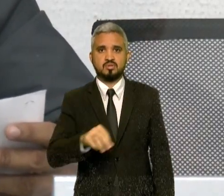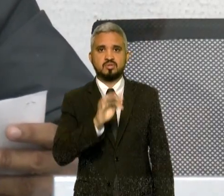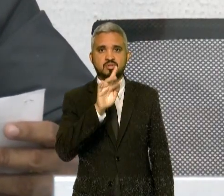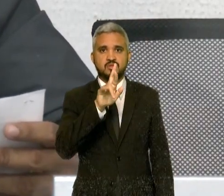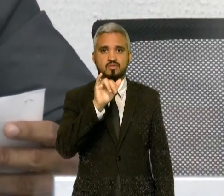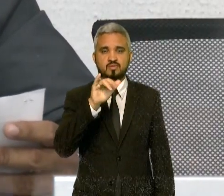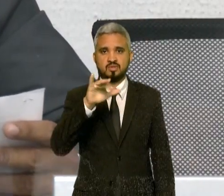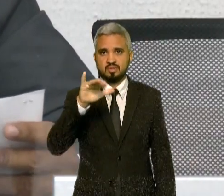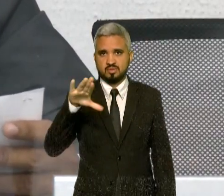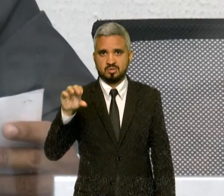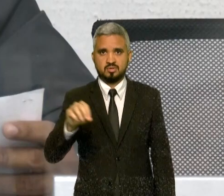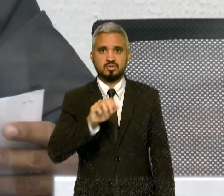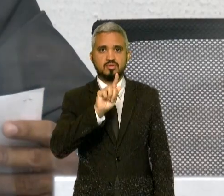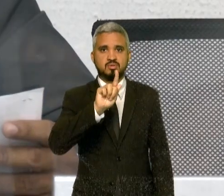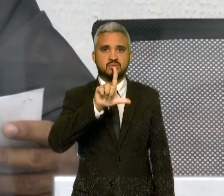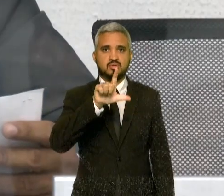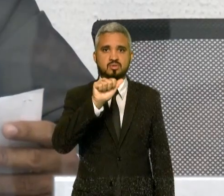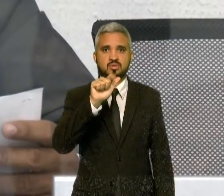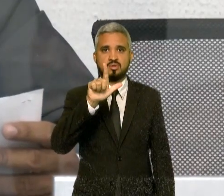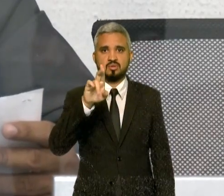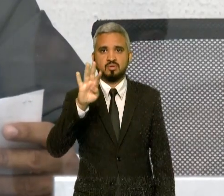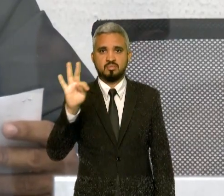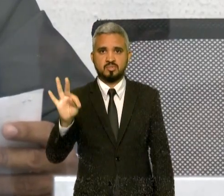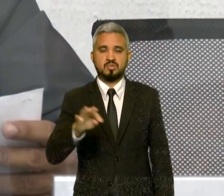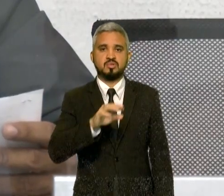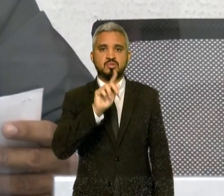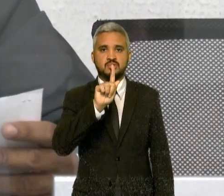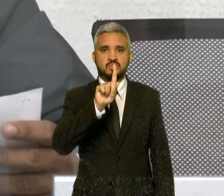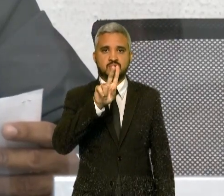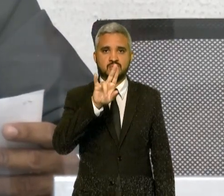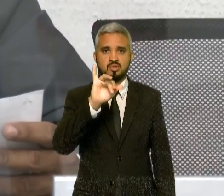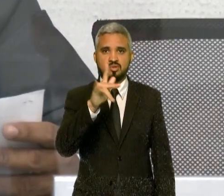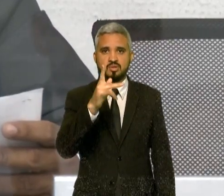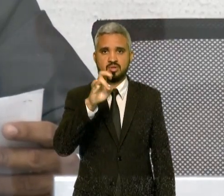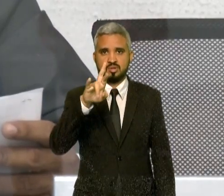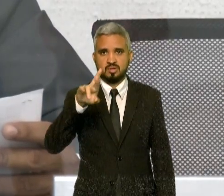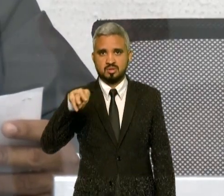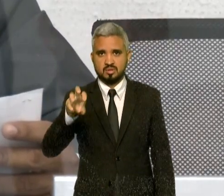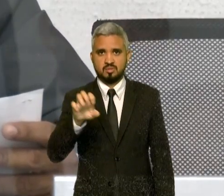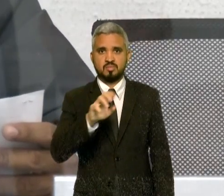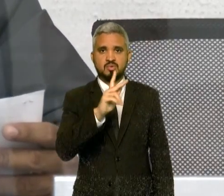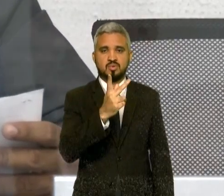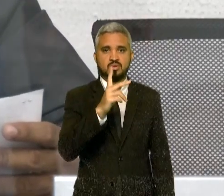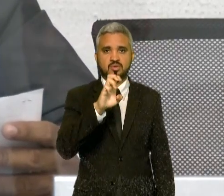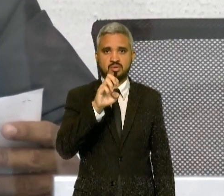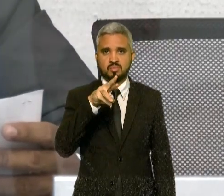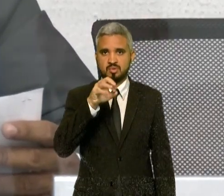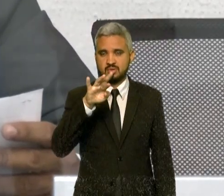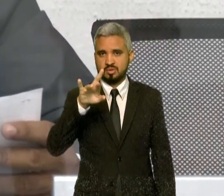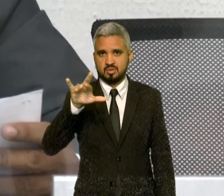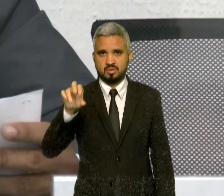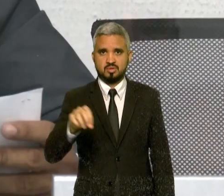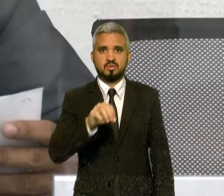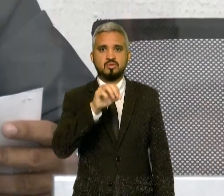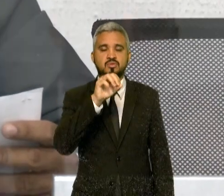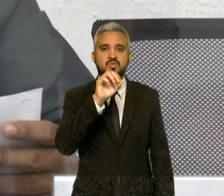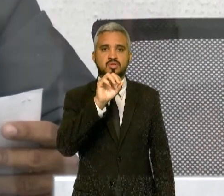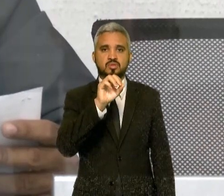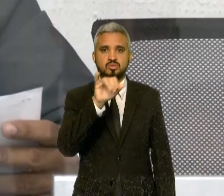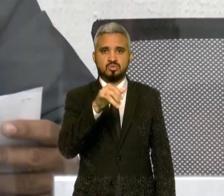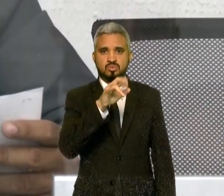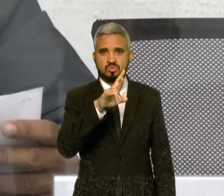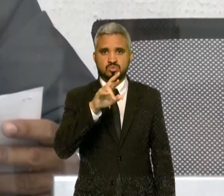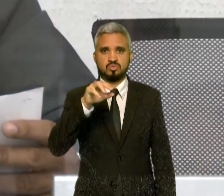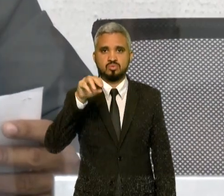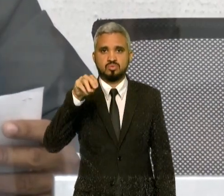Najib, Glauber Cutrim, Guilherme Paes, Emetério Eba, Iracema Vale, Júlio Mendonça, Júnior